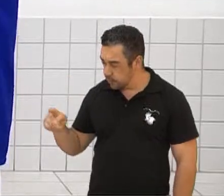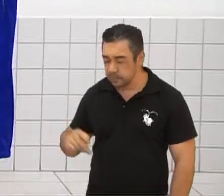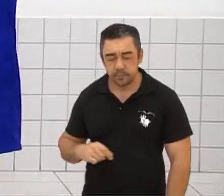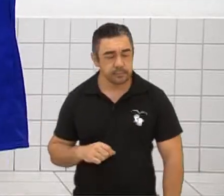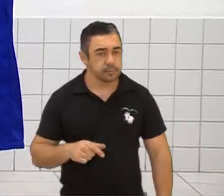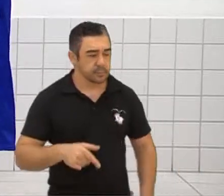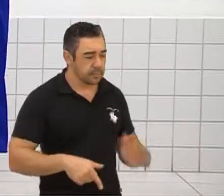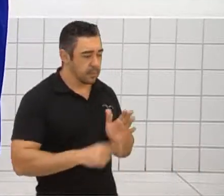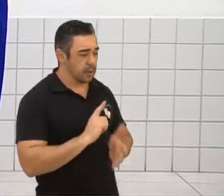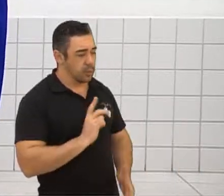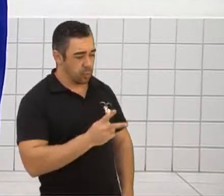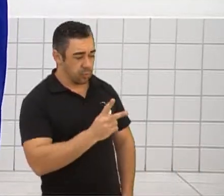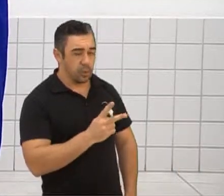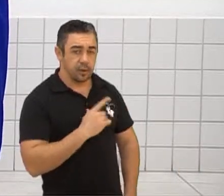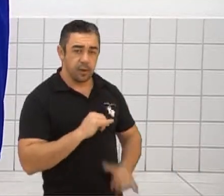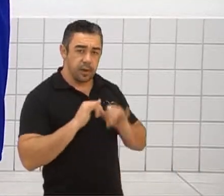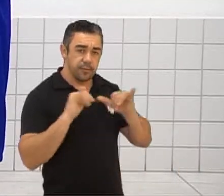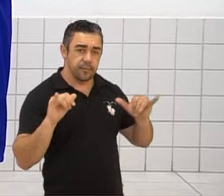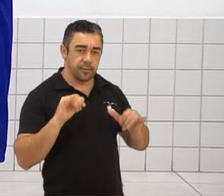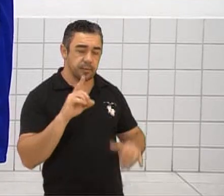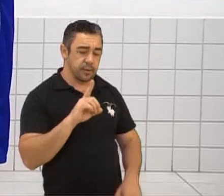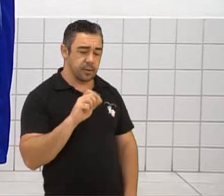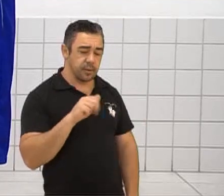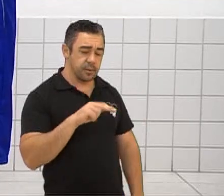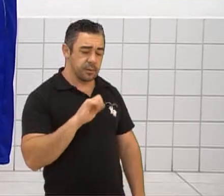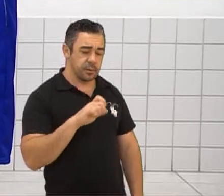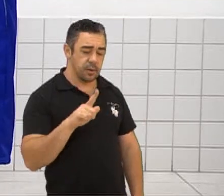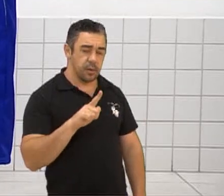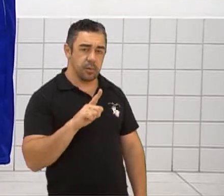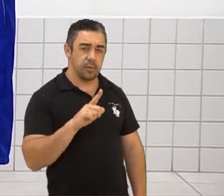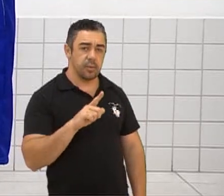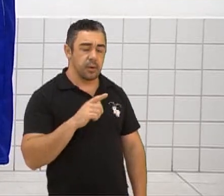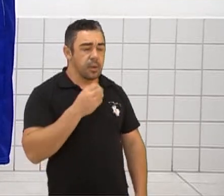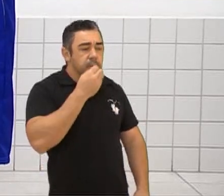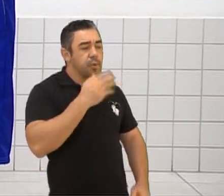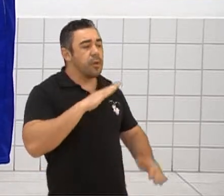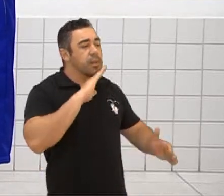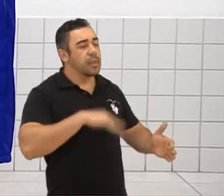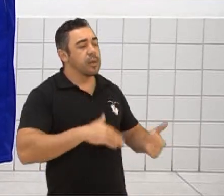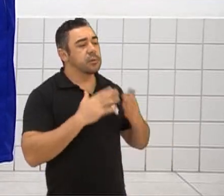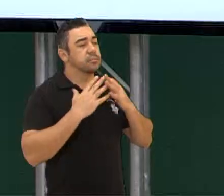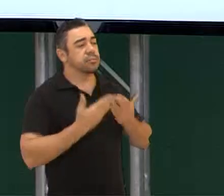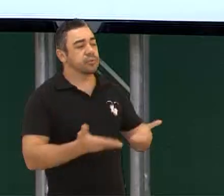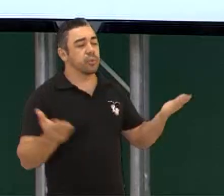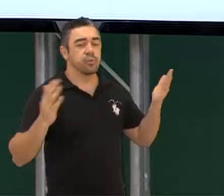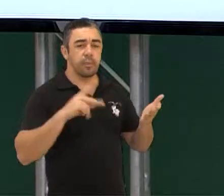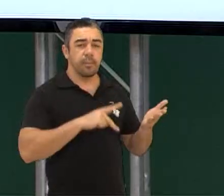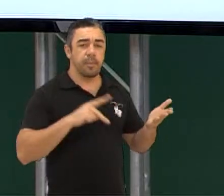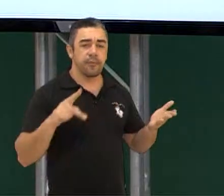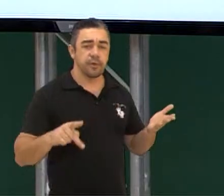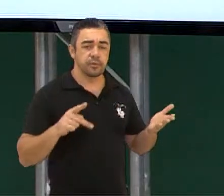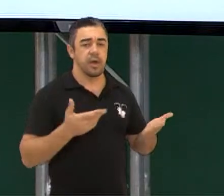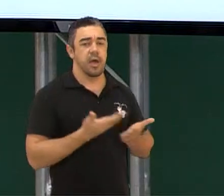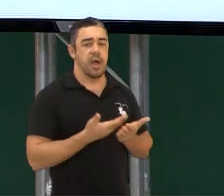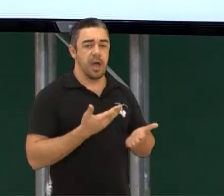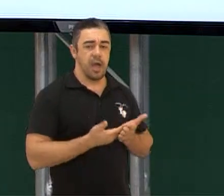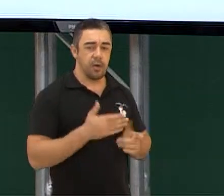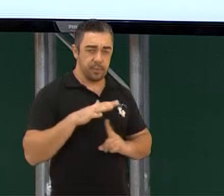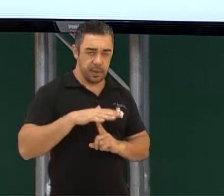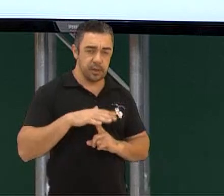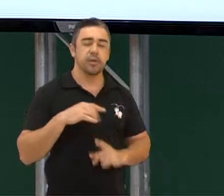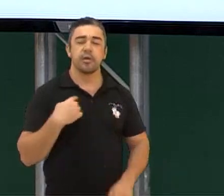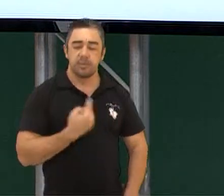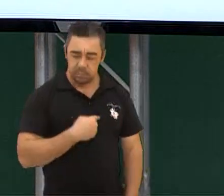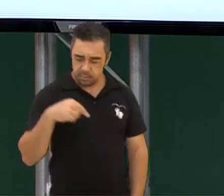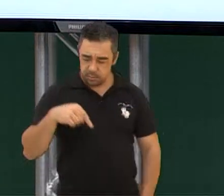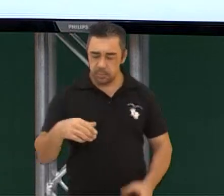gente continuar aqui, eu tenho um recadinho, tá? O Daniel da Cruz, ele está mandando um boa tarde lá, um salve para todos os professores, né? Então, um salve aqui nosso, né, da